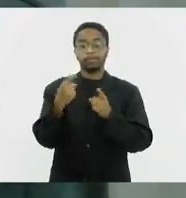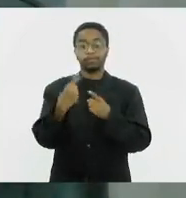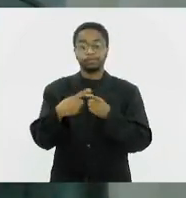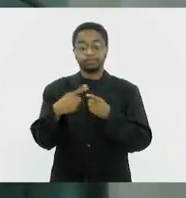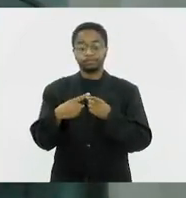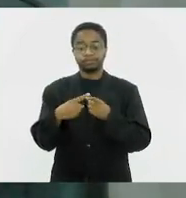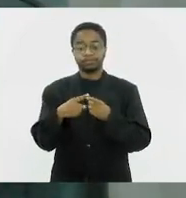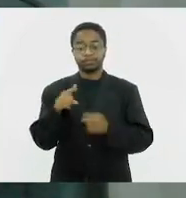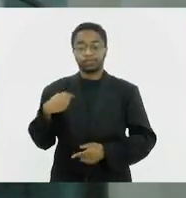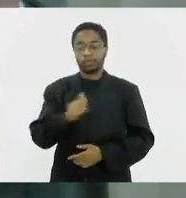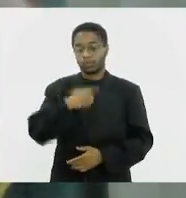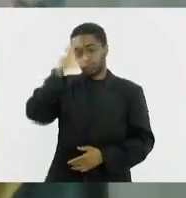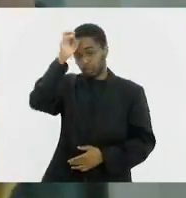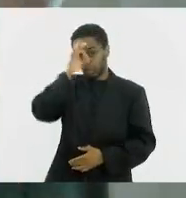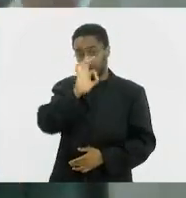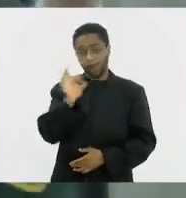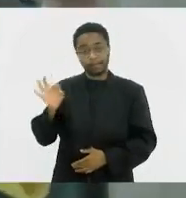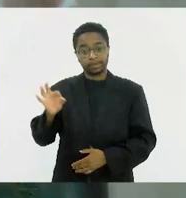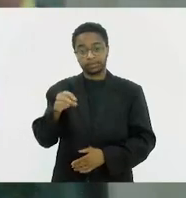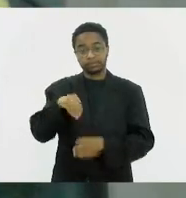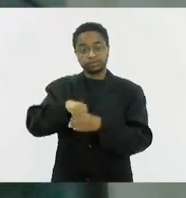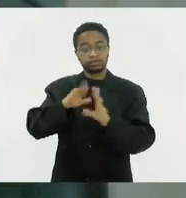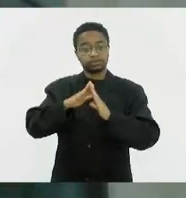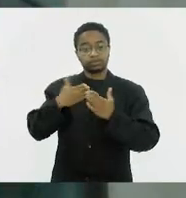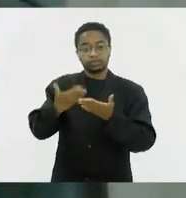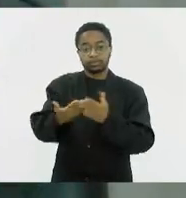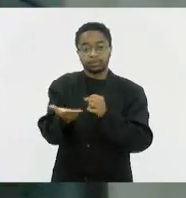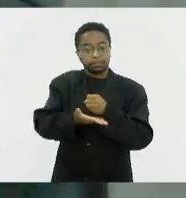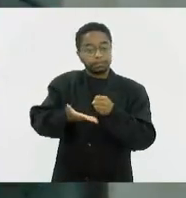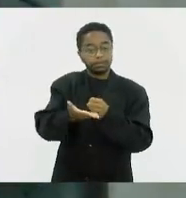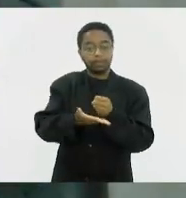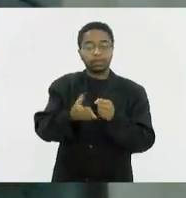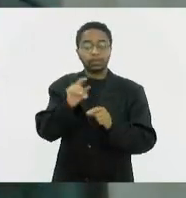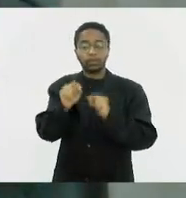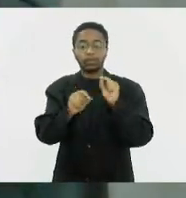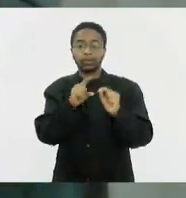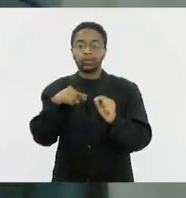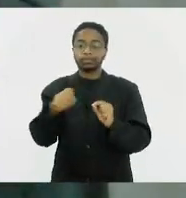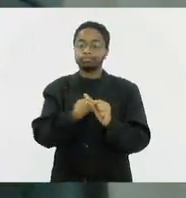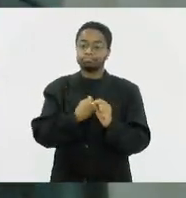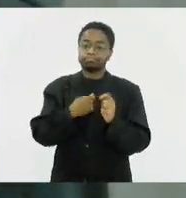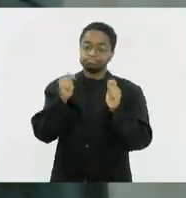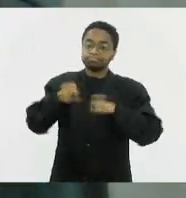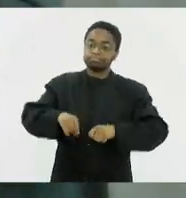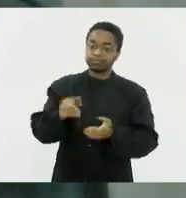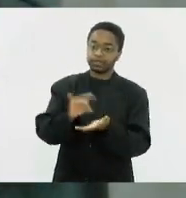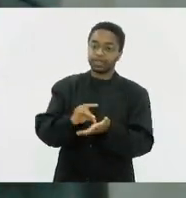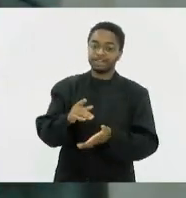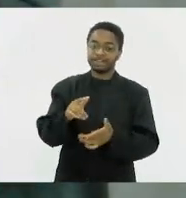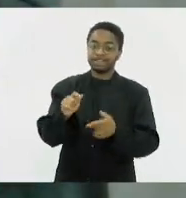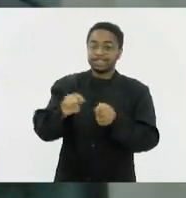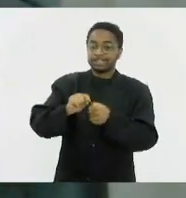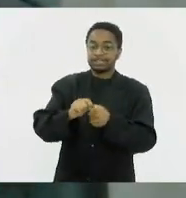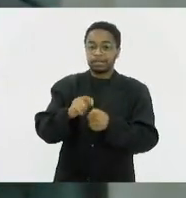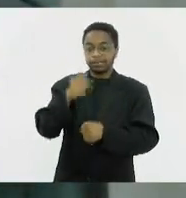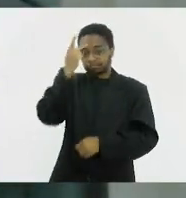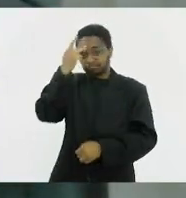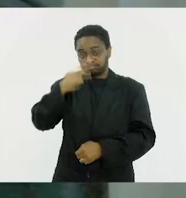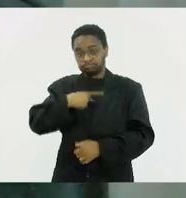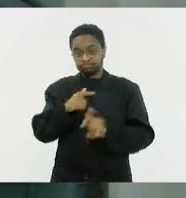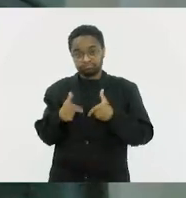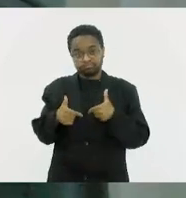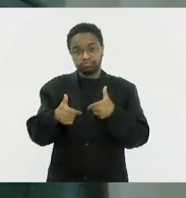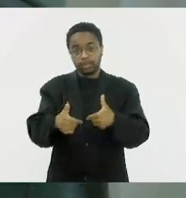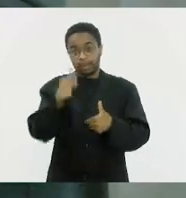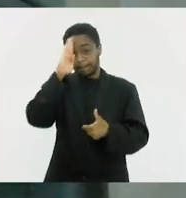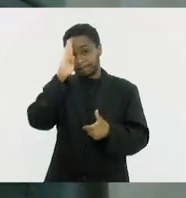não aprendeu na escola primária o que, que a gente pode fazer, cada um por si mesmo, o foco, o eixo